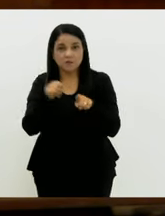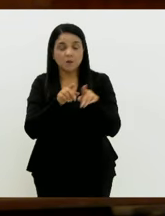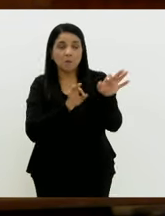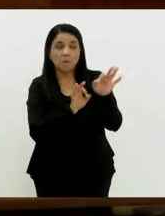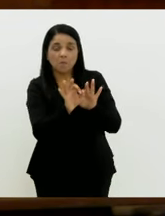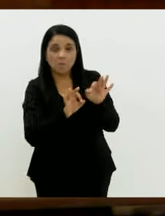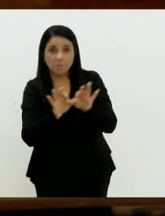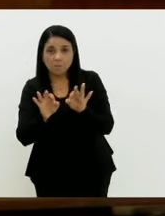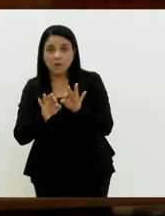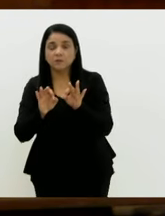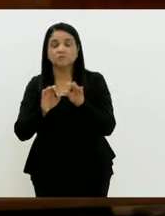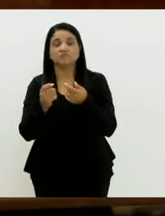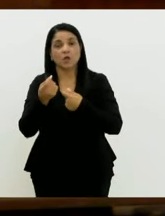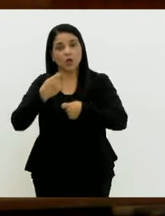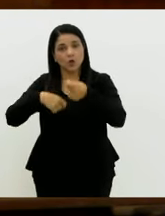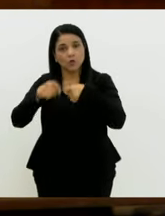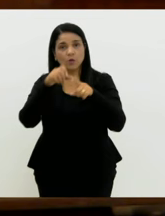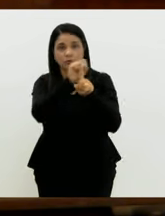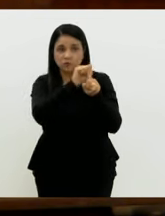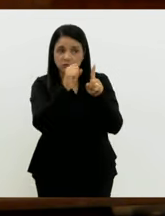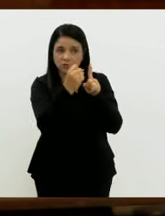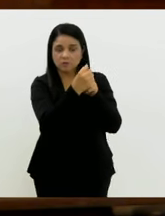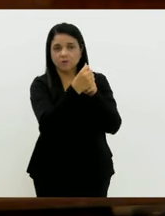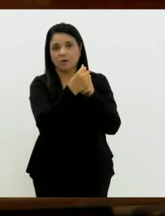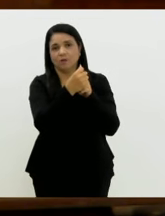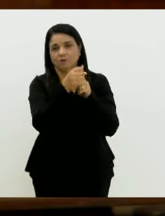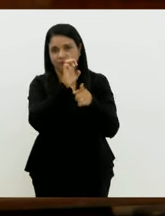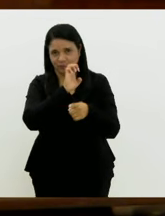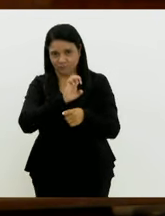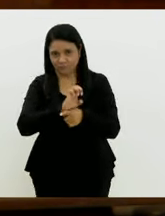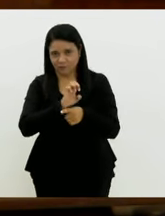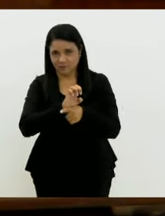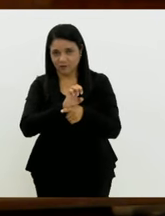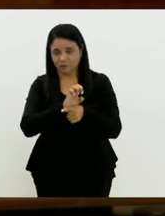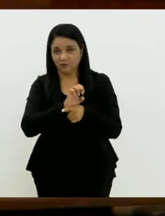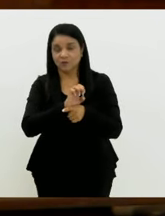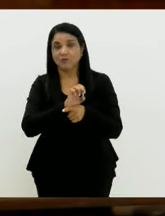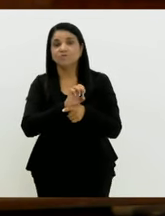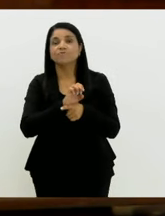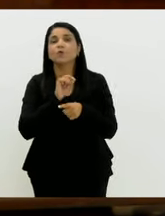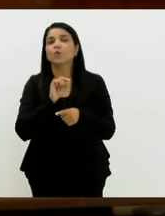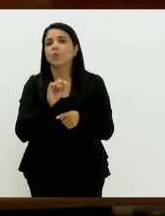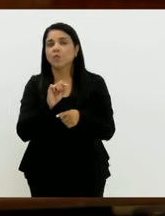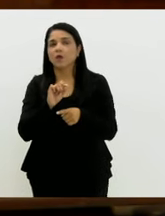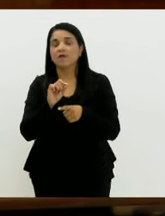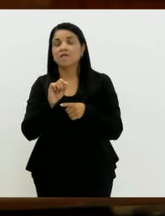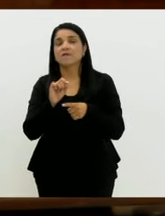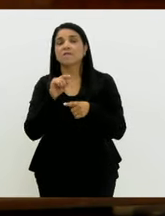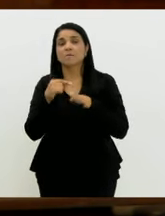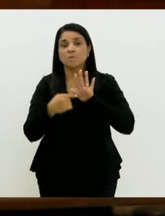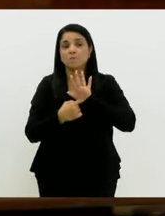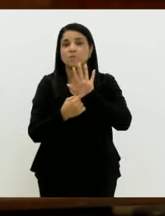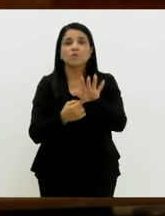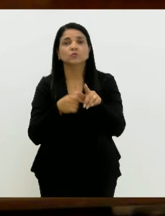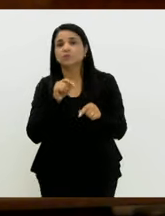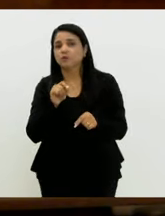Desenvolvimento Econômico e Social do Estado. Esse arcabouço jurídico viabilizou um cenário ainda mais atrativo para